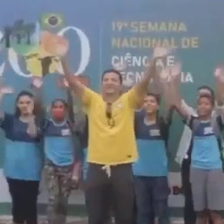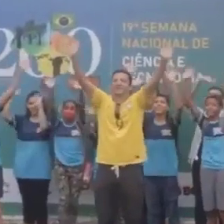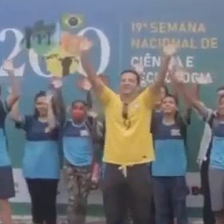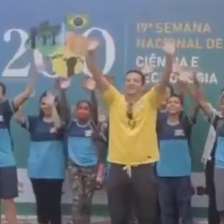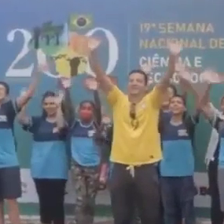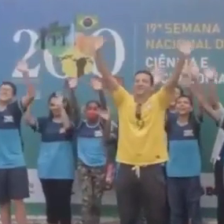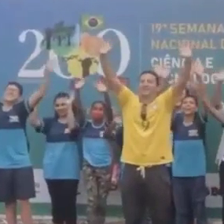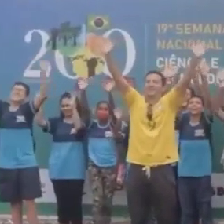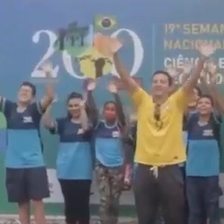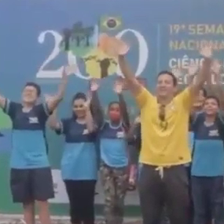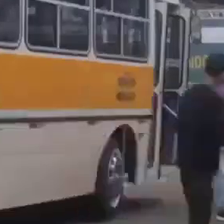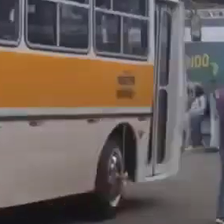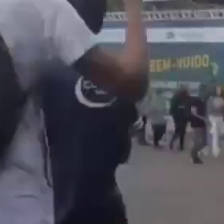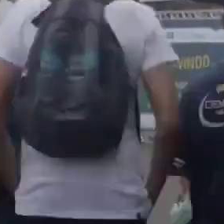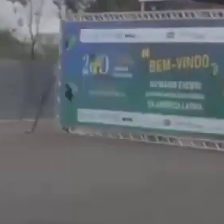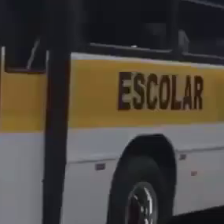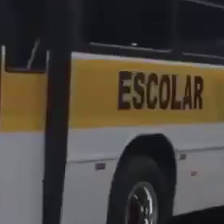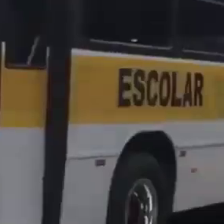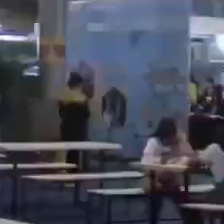tchau